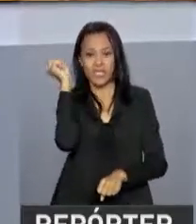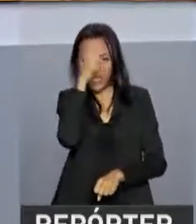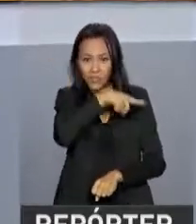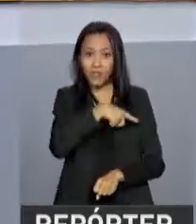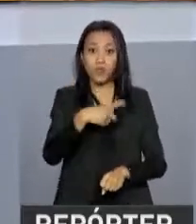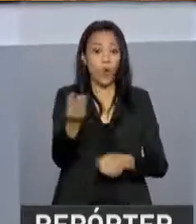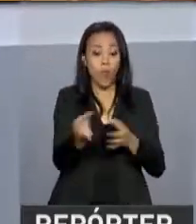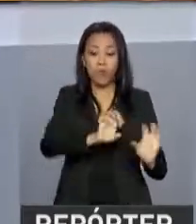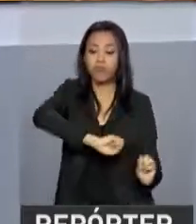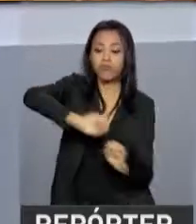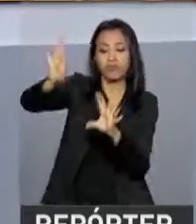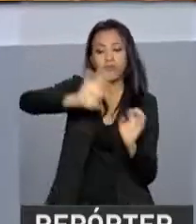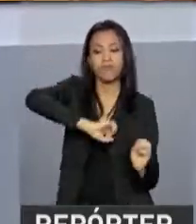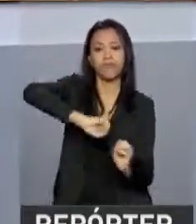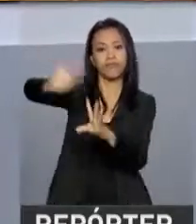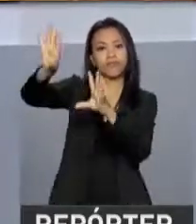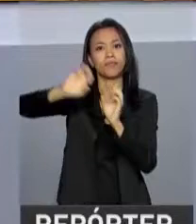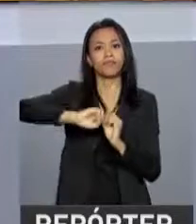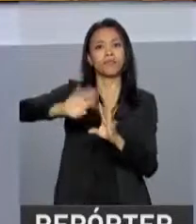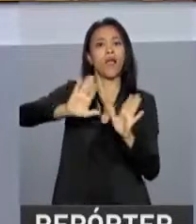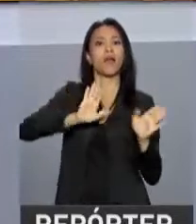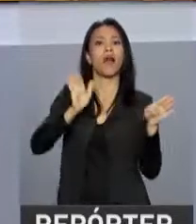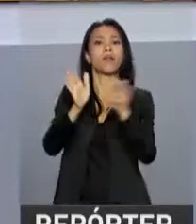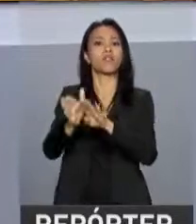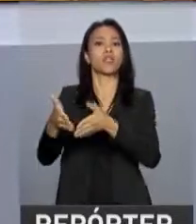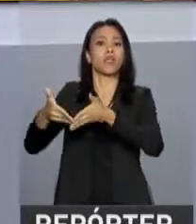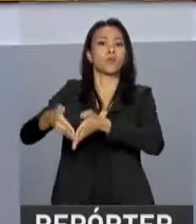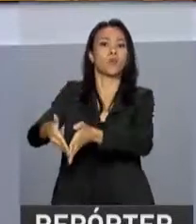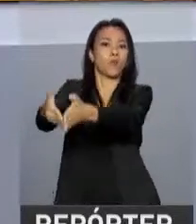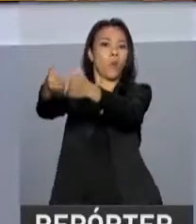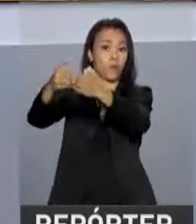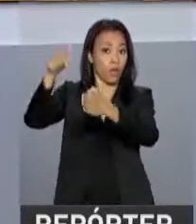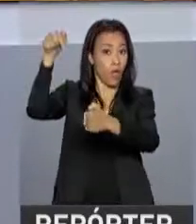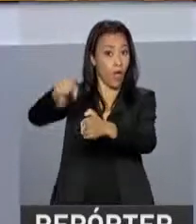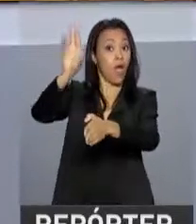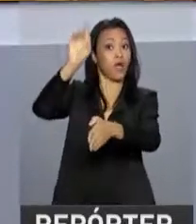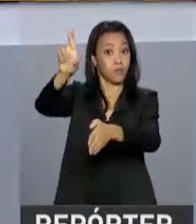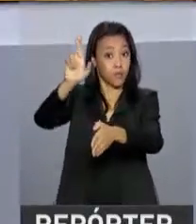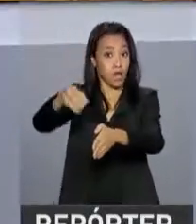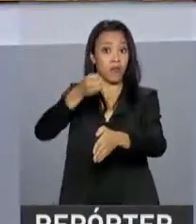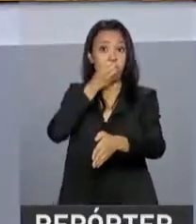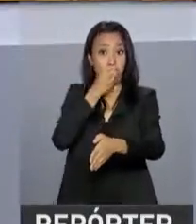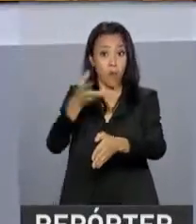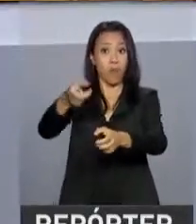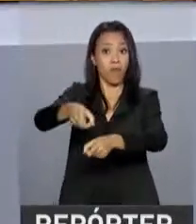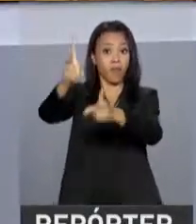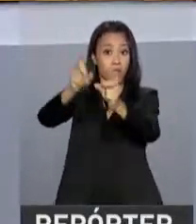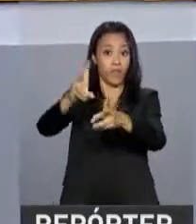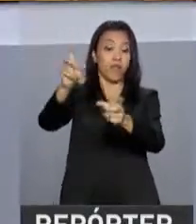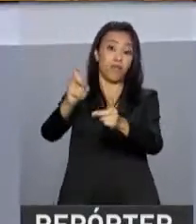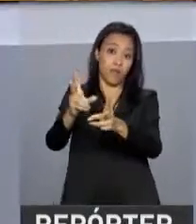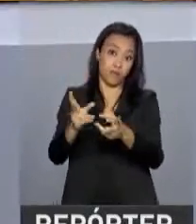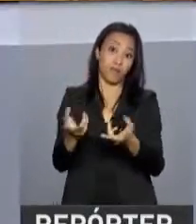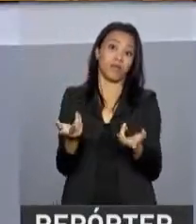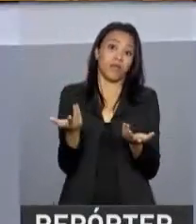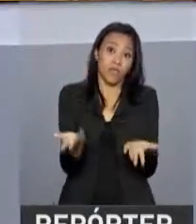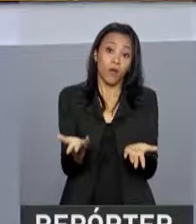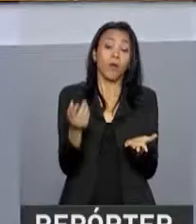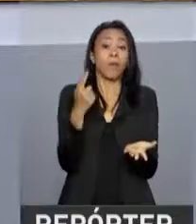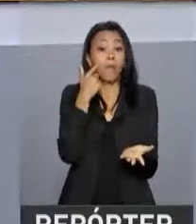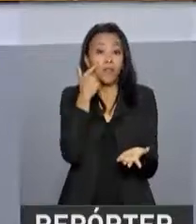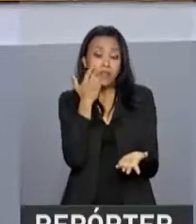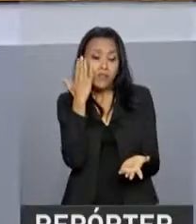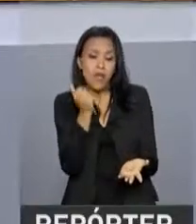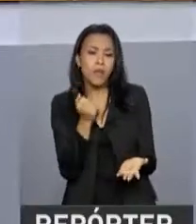essa produção tu interior até os portos nacionais que são responsáveis por boa parte das exportações e para identificar esses